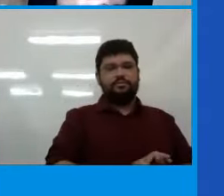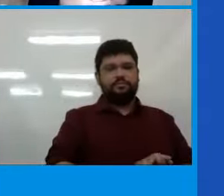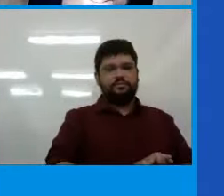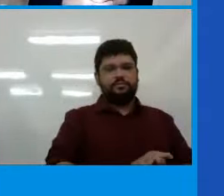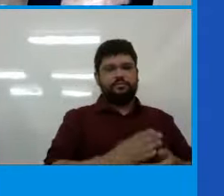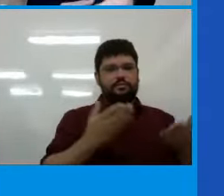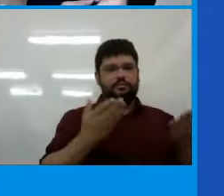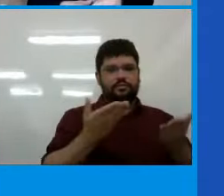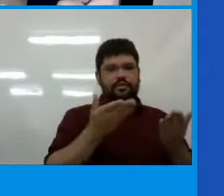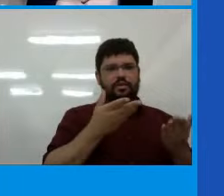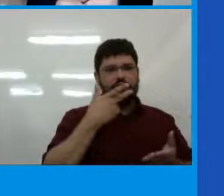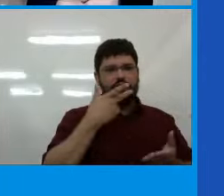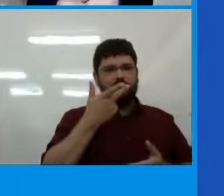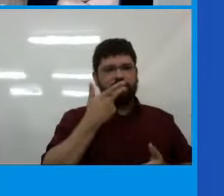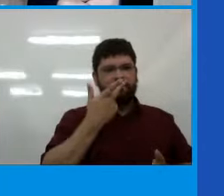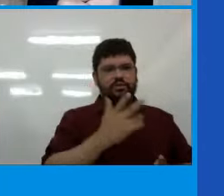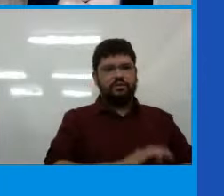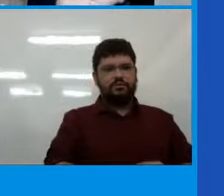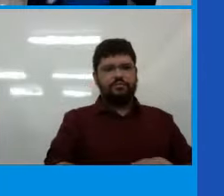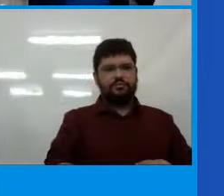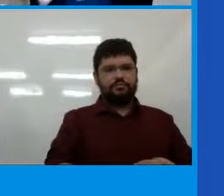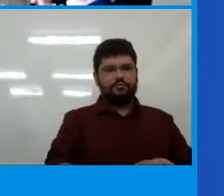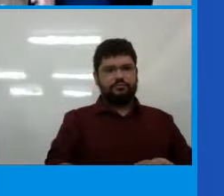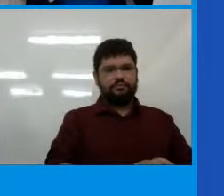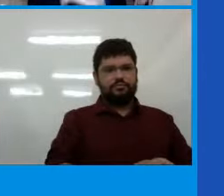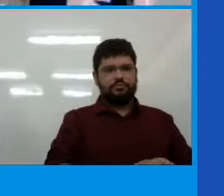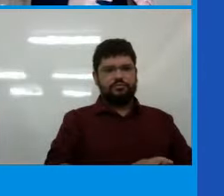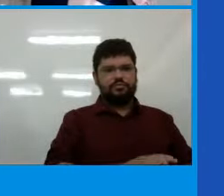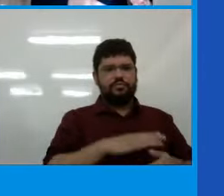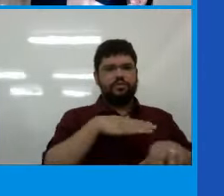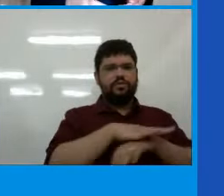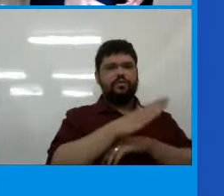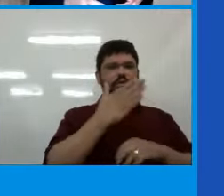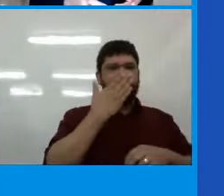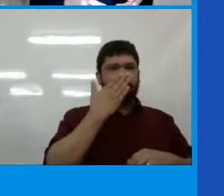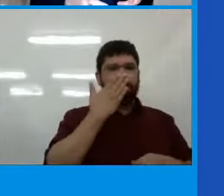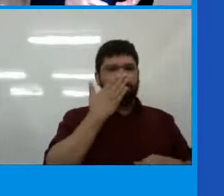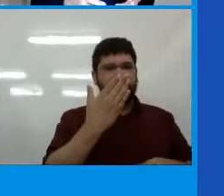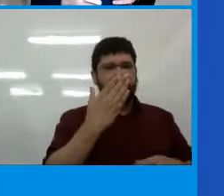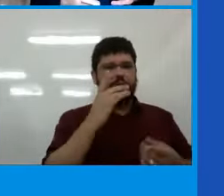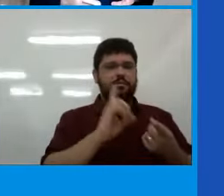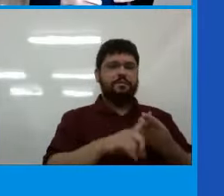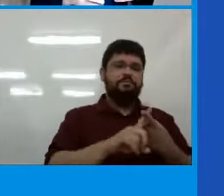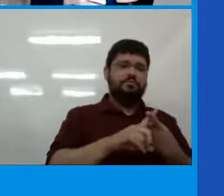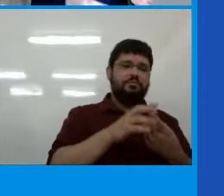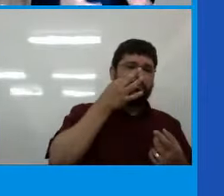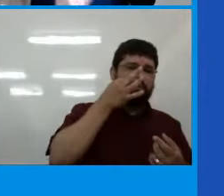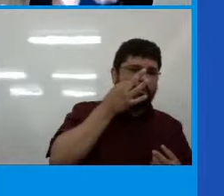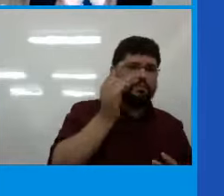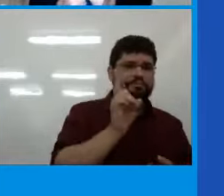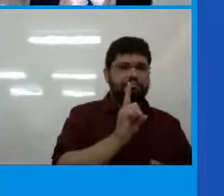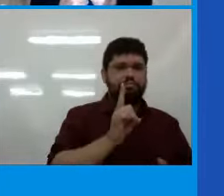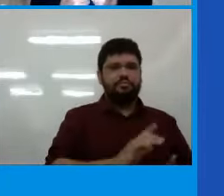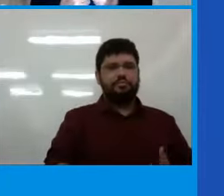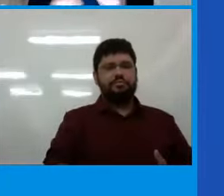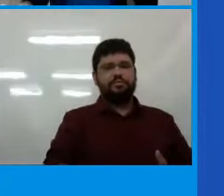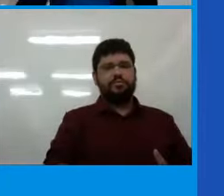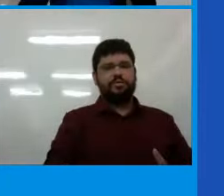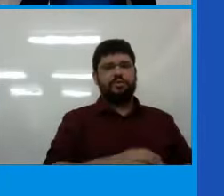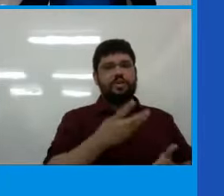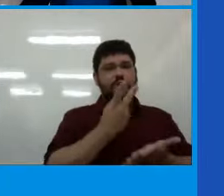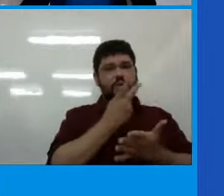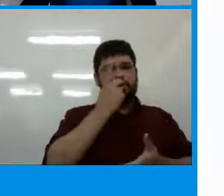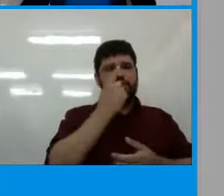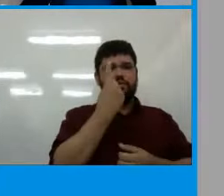pouco agora do presencial ao não presencial. Foi o que aconteceu com a gente do ano passado para cá,